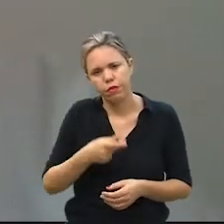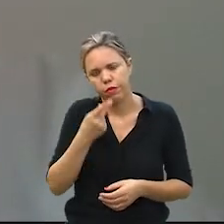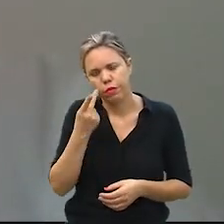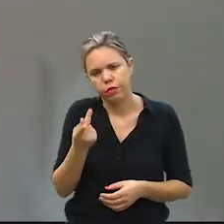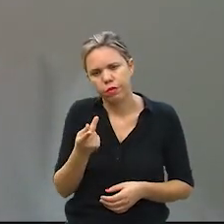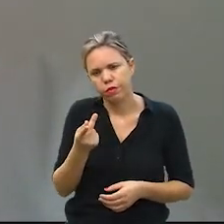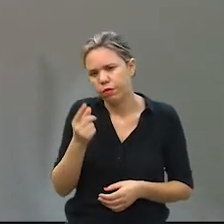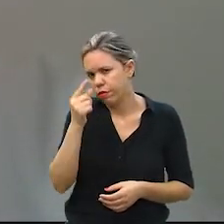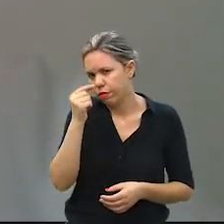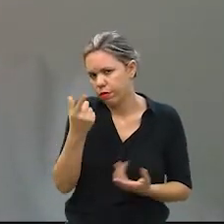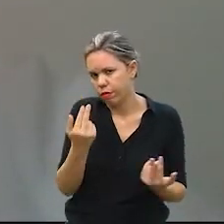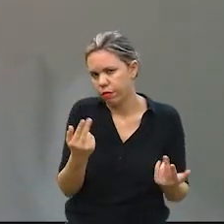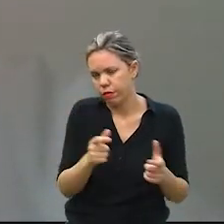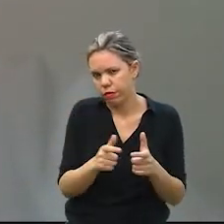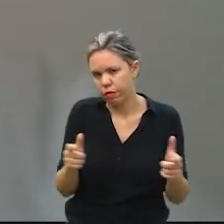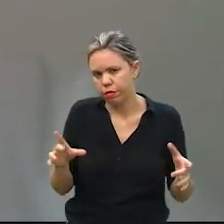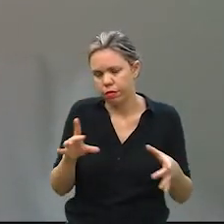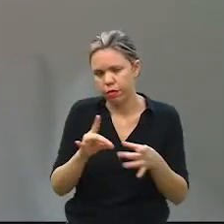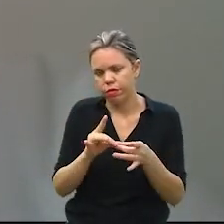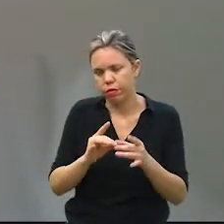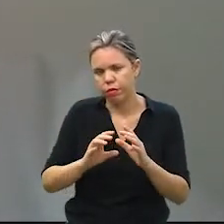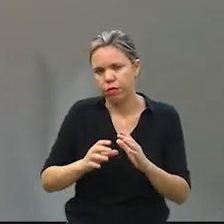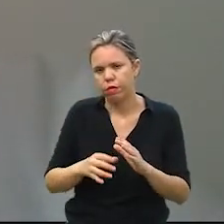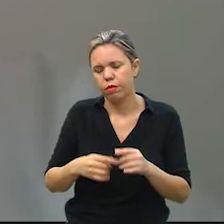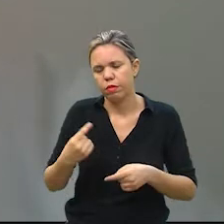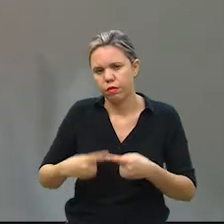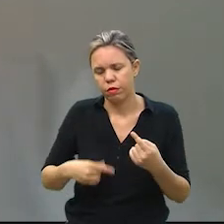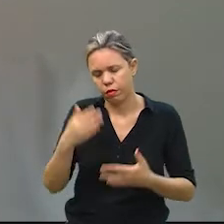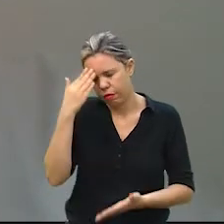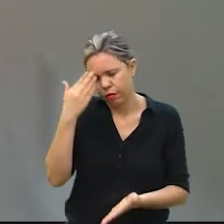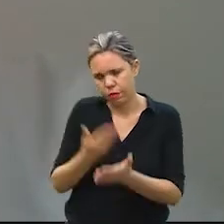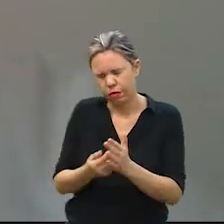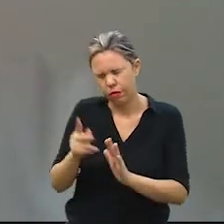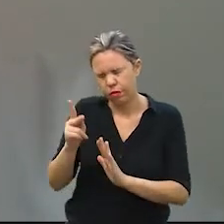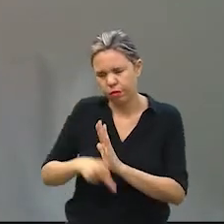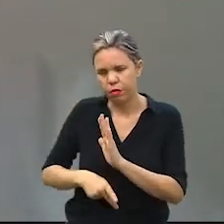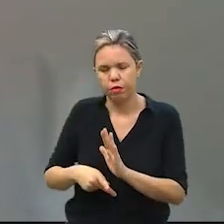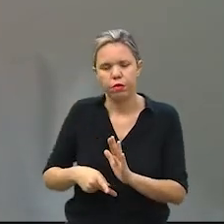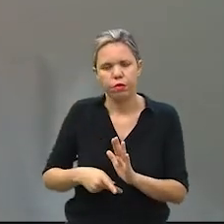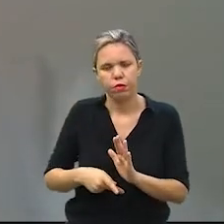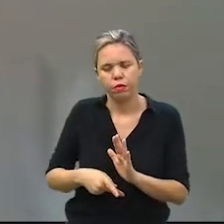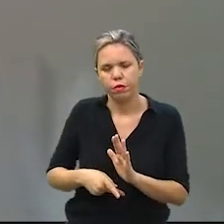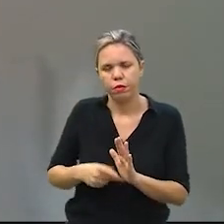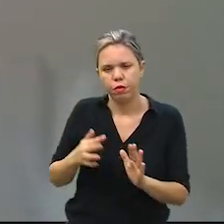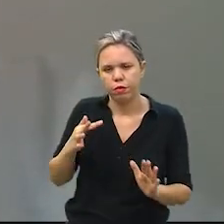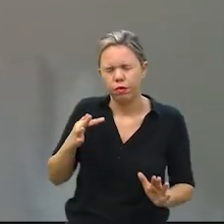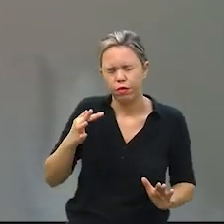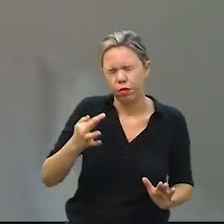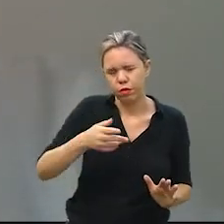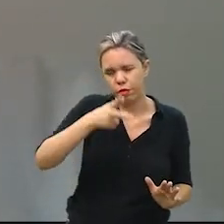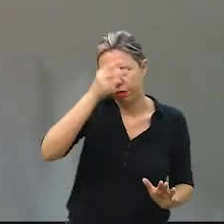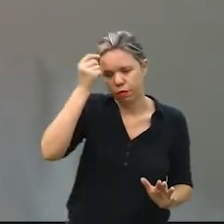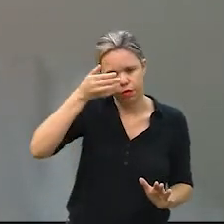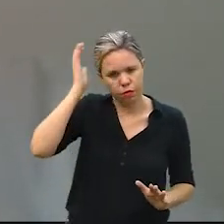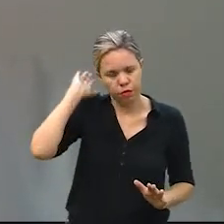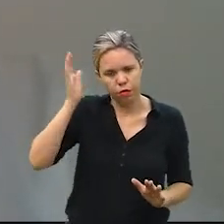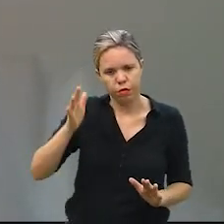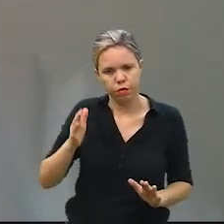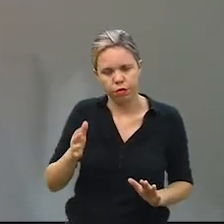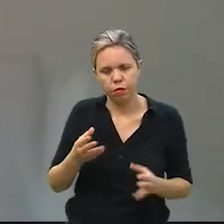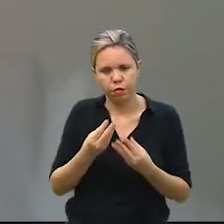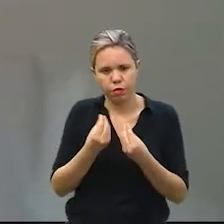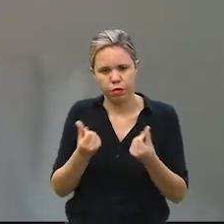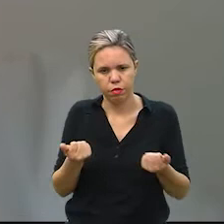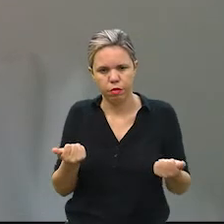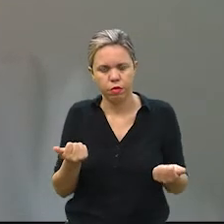fizemos parte com um arco de aliança política, acreditando no projeto político, no projeto futuro do prefeito Dário, com a sua